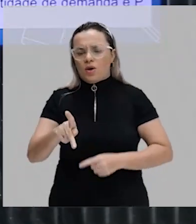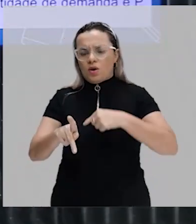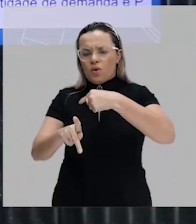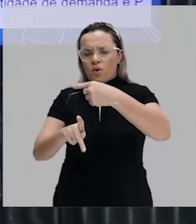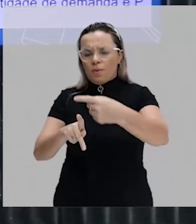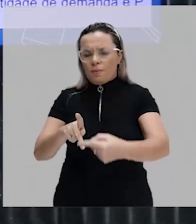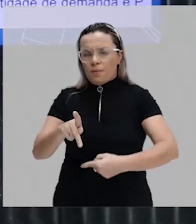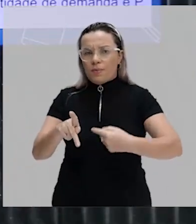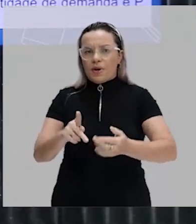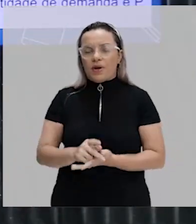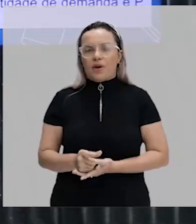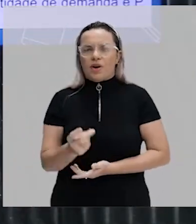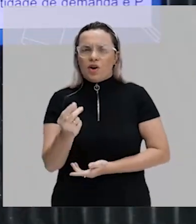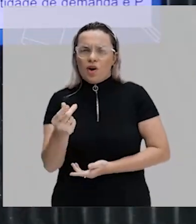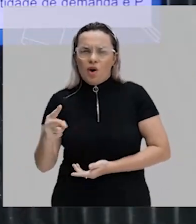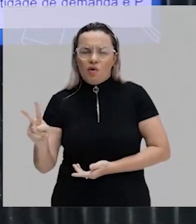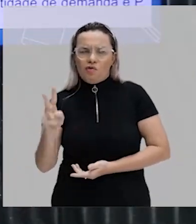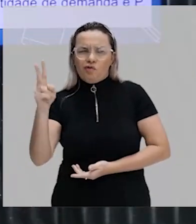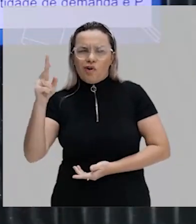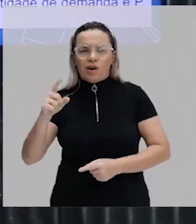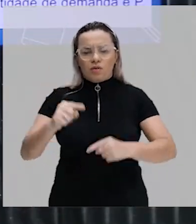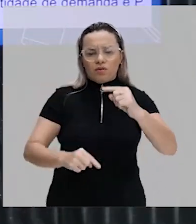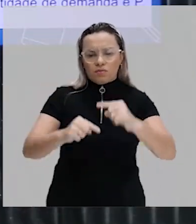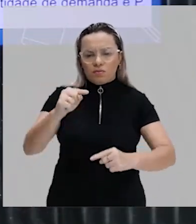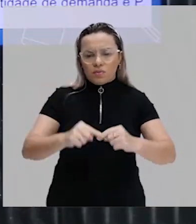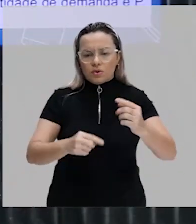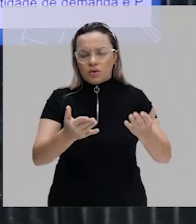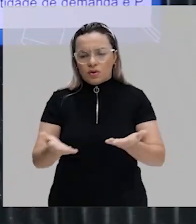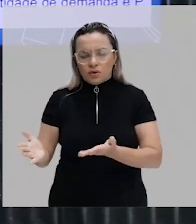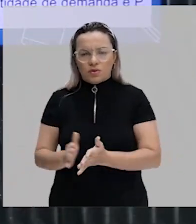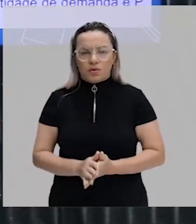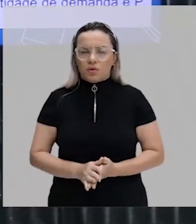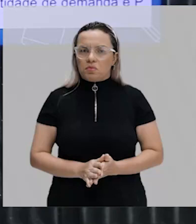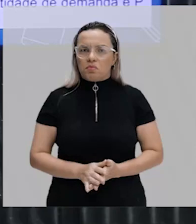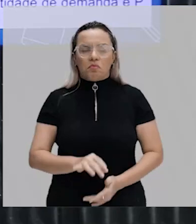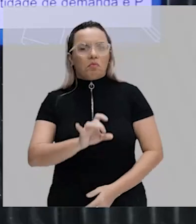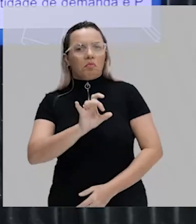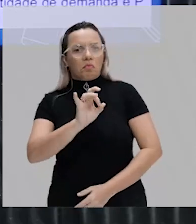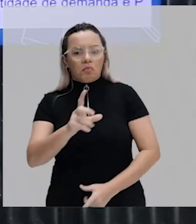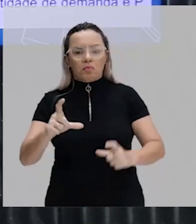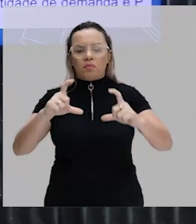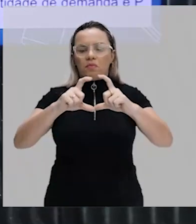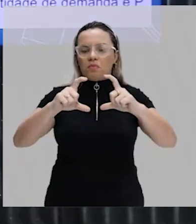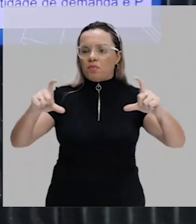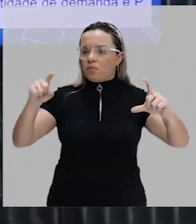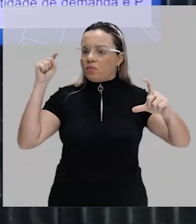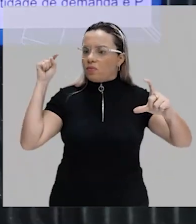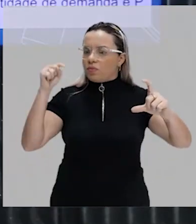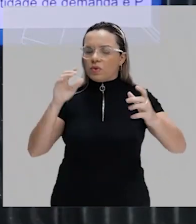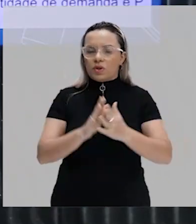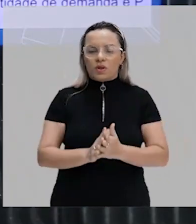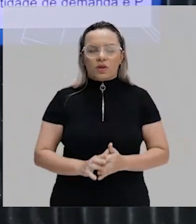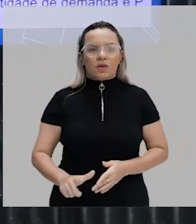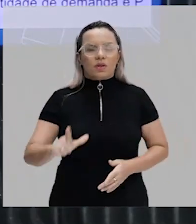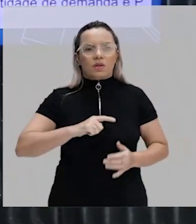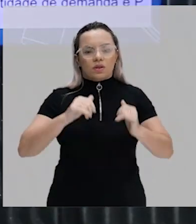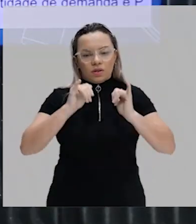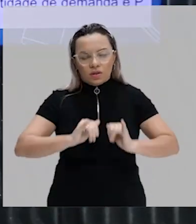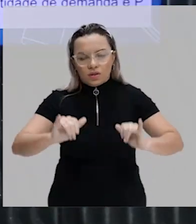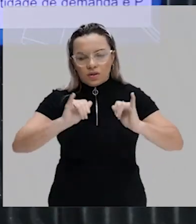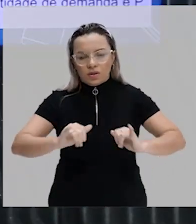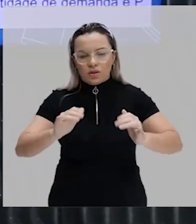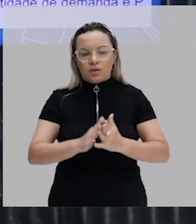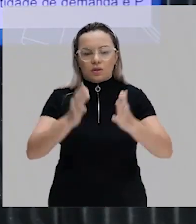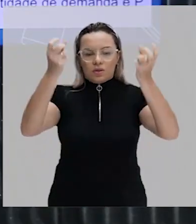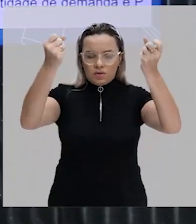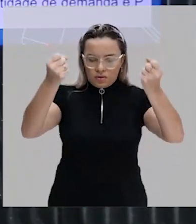Então, só aqui, né, nessa uma parte do enunciado, o que nós já temos de informação? Ele